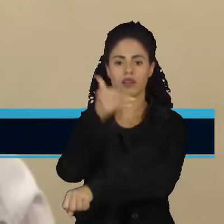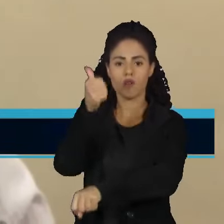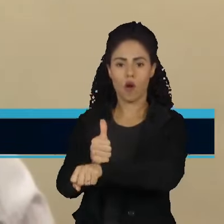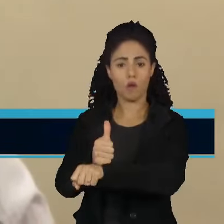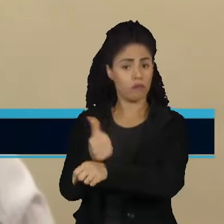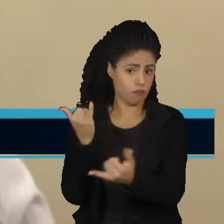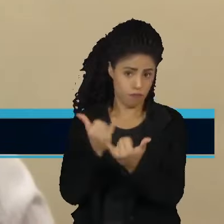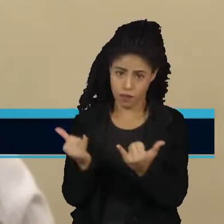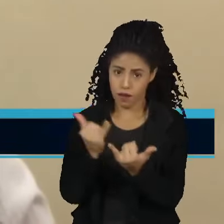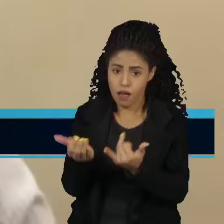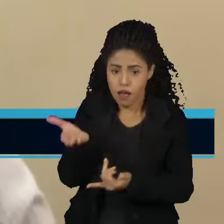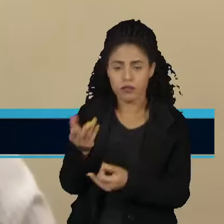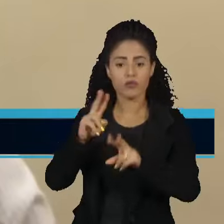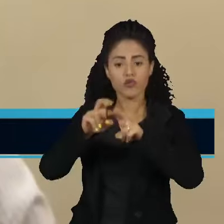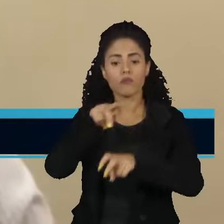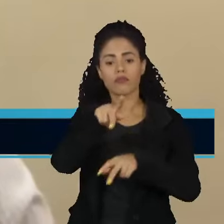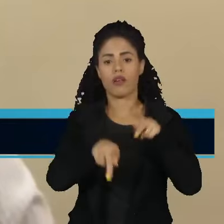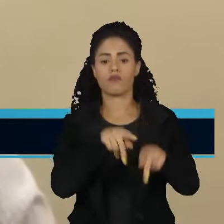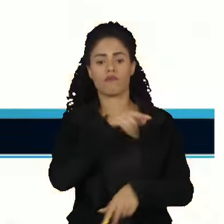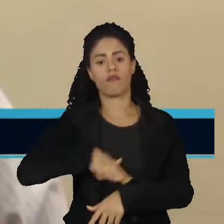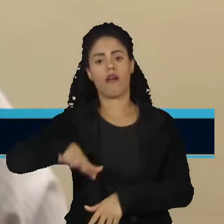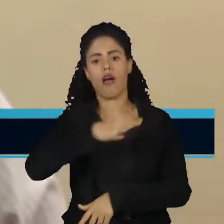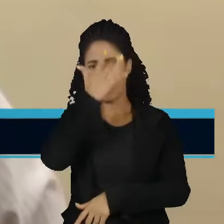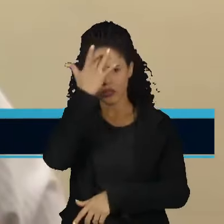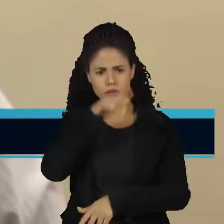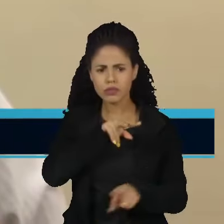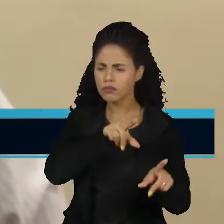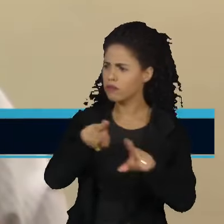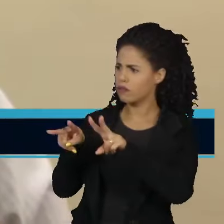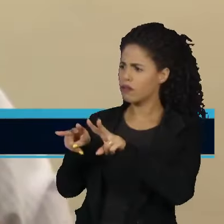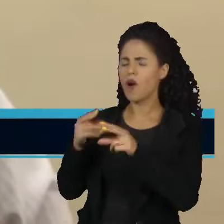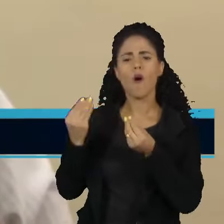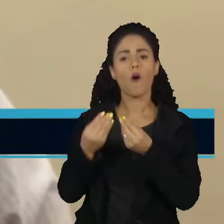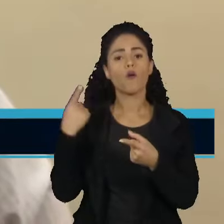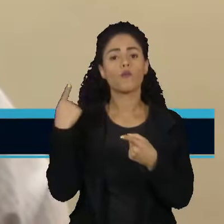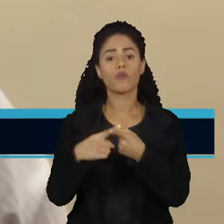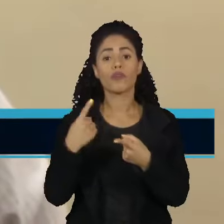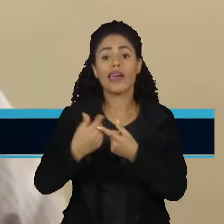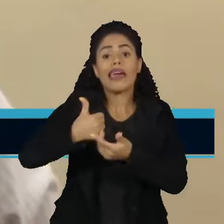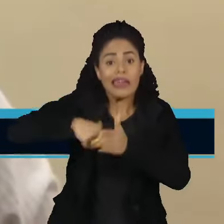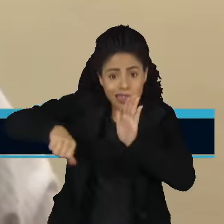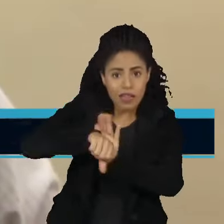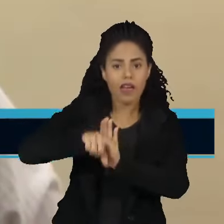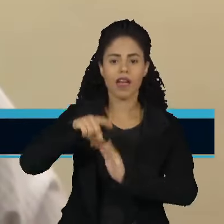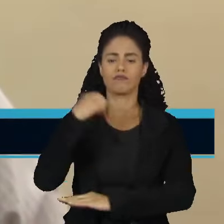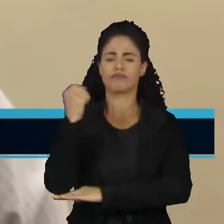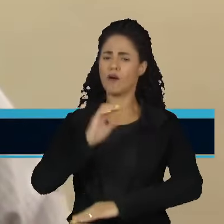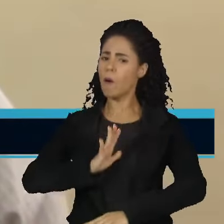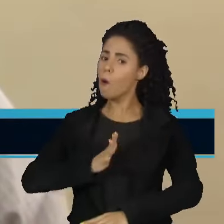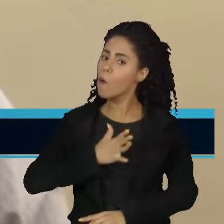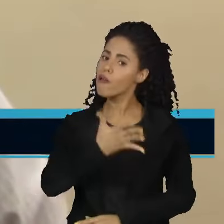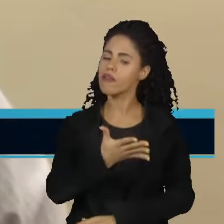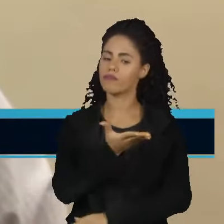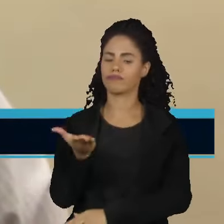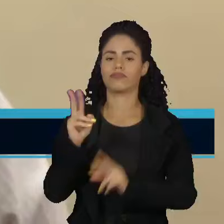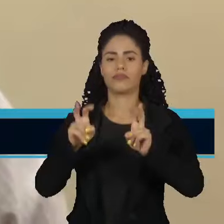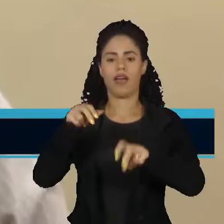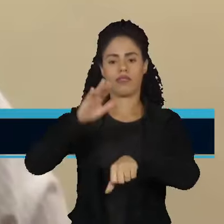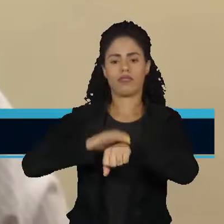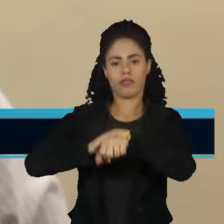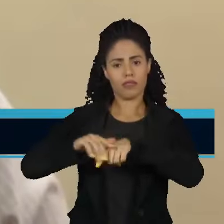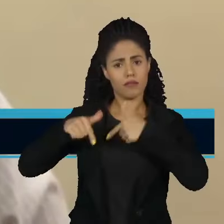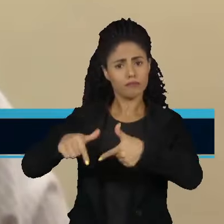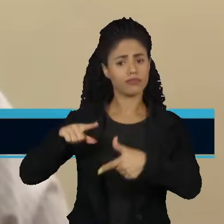está aplicando sobre a sociedade, sobre o eleitor. Lembrando que são todos crimes graves, hediondos, de improbidade administrativa. Nós